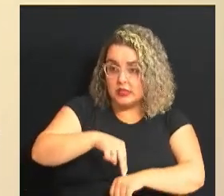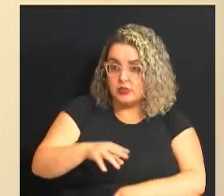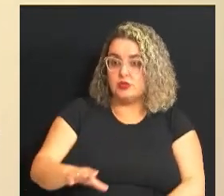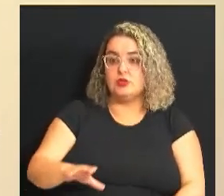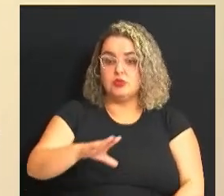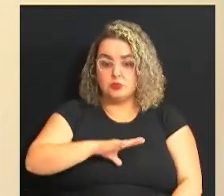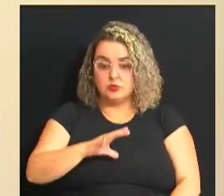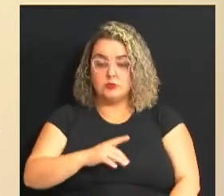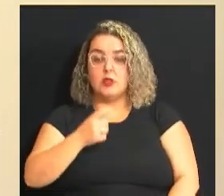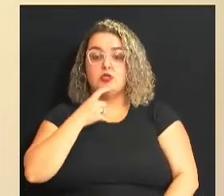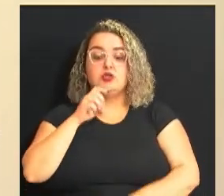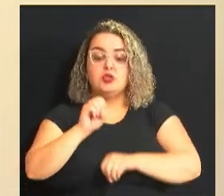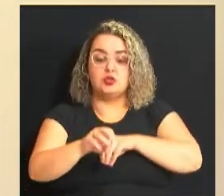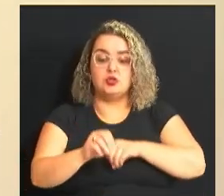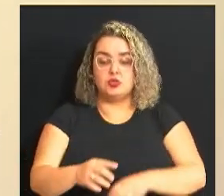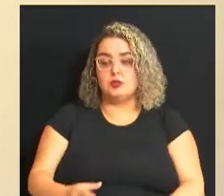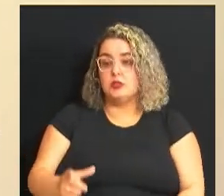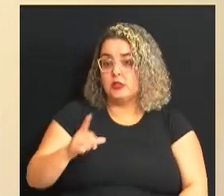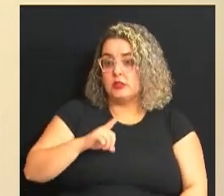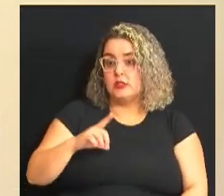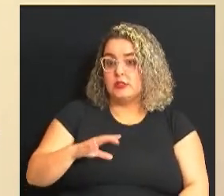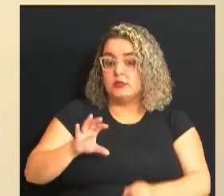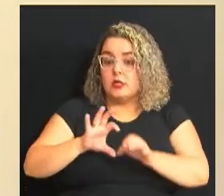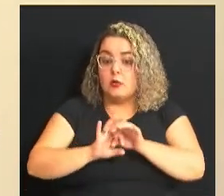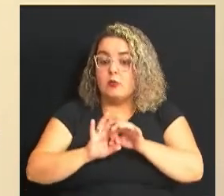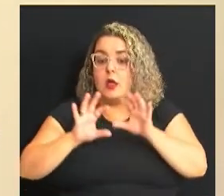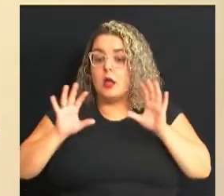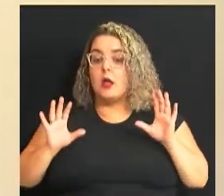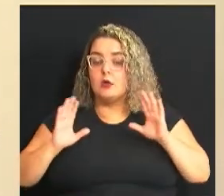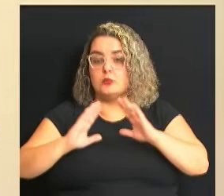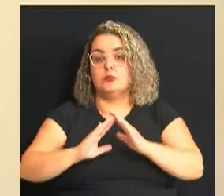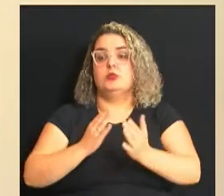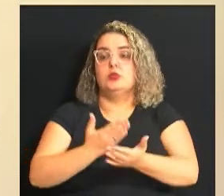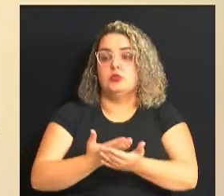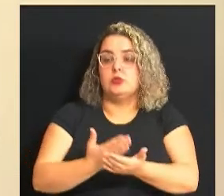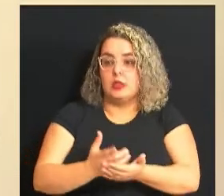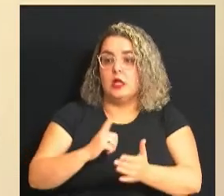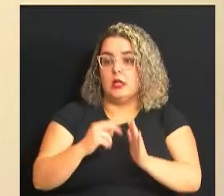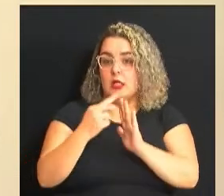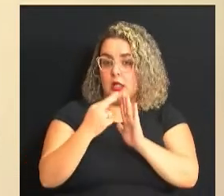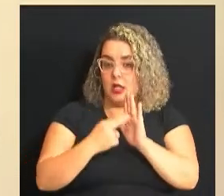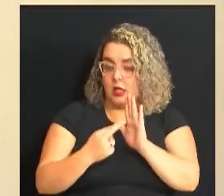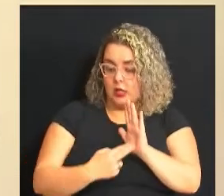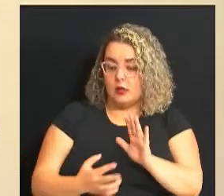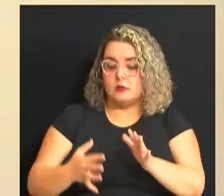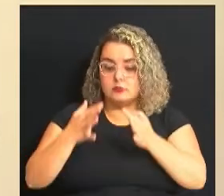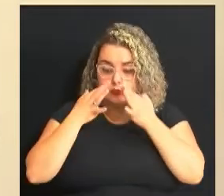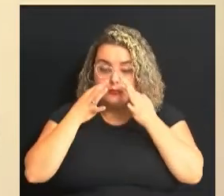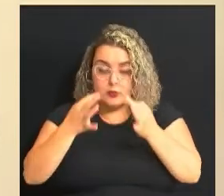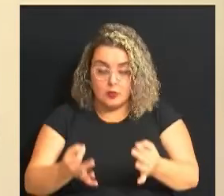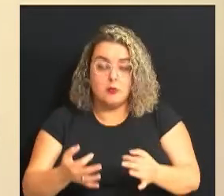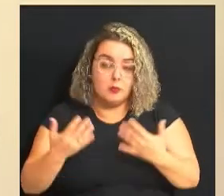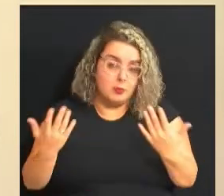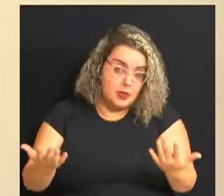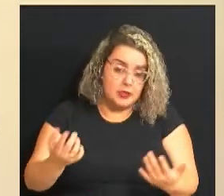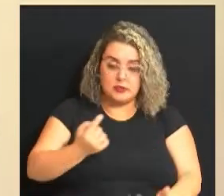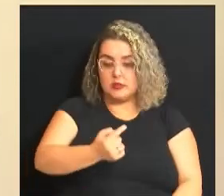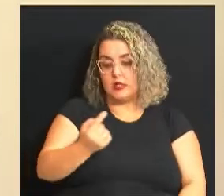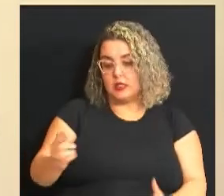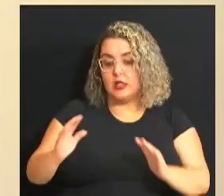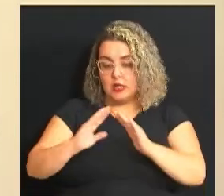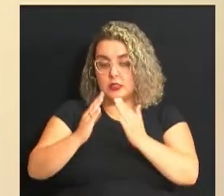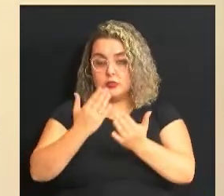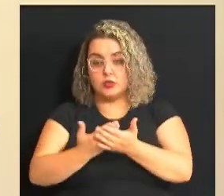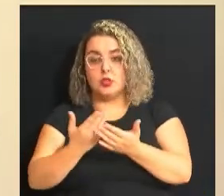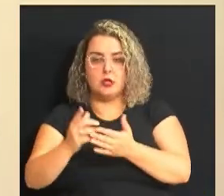prevê uma certa autonomia das escolas, você tem aquelas regras que devem ser observadas, mas cada escola tem autonomia